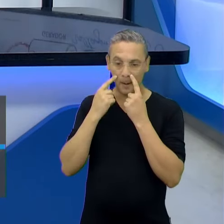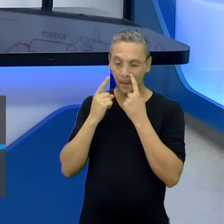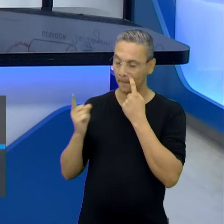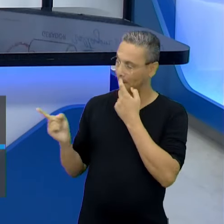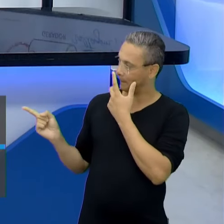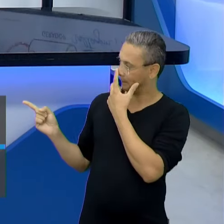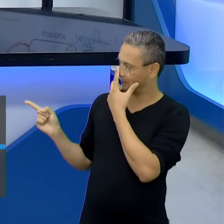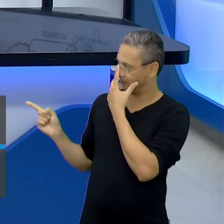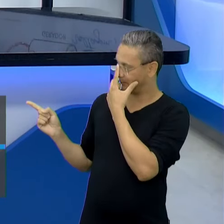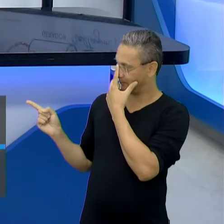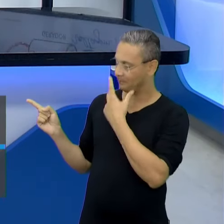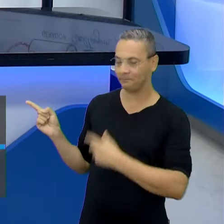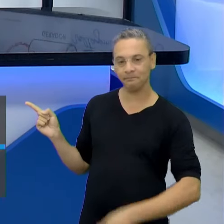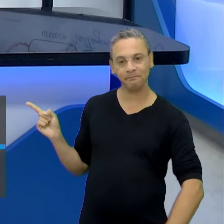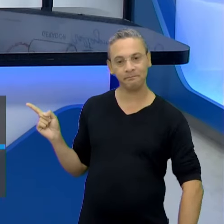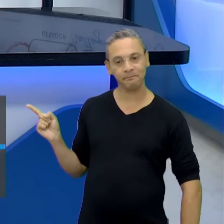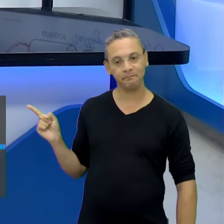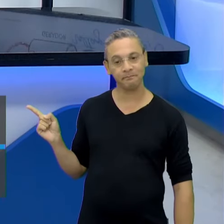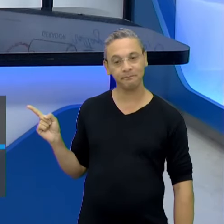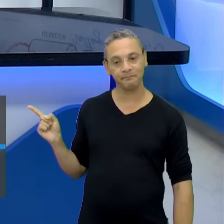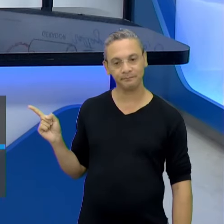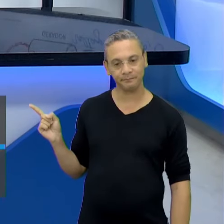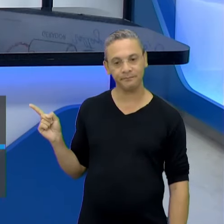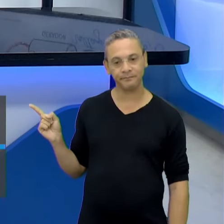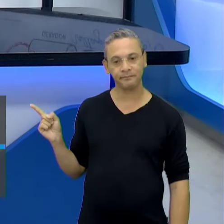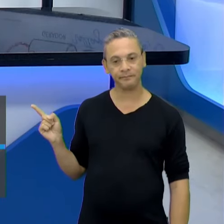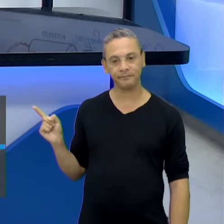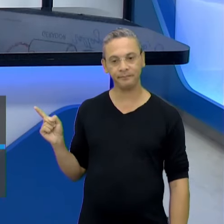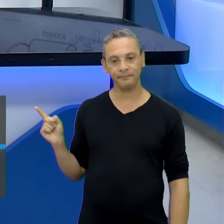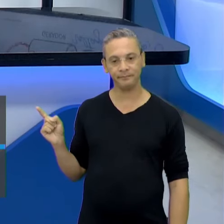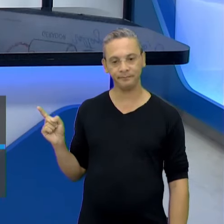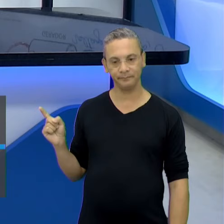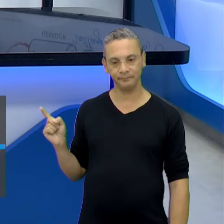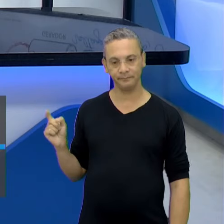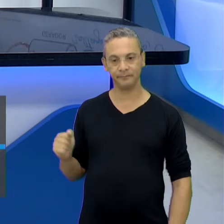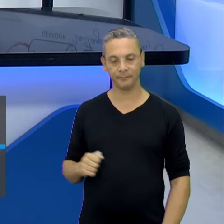a pena. Olha só, eu tenho aqui então uma